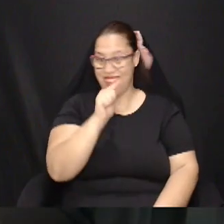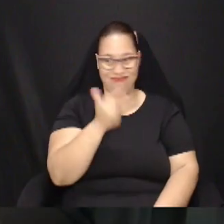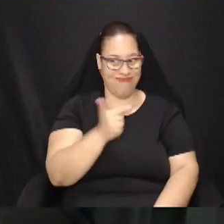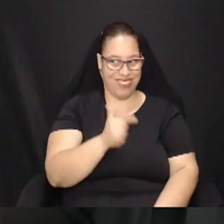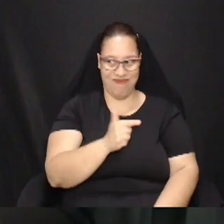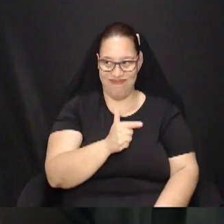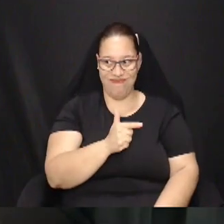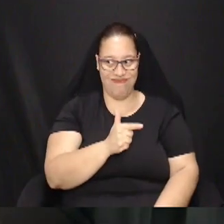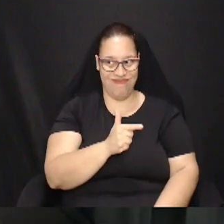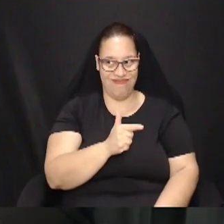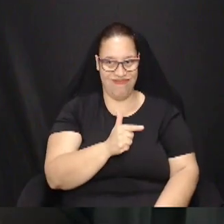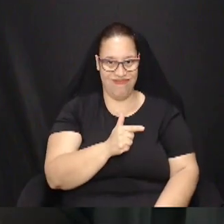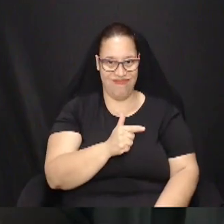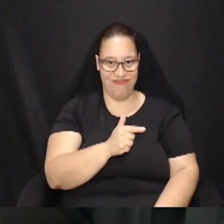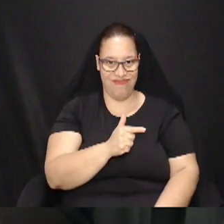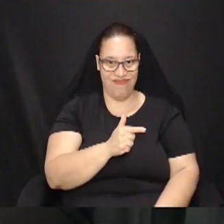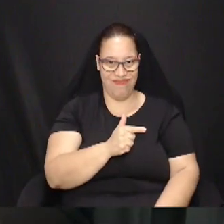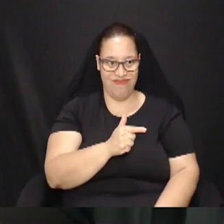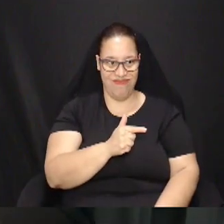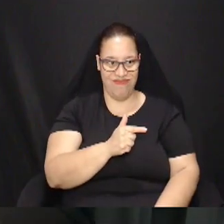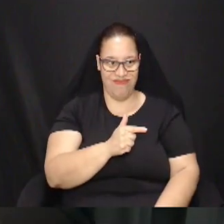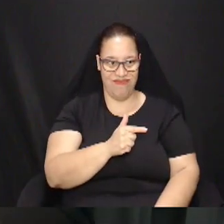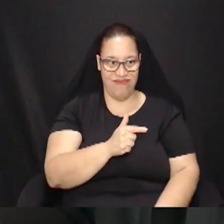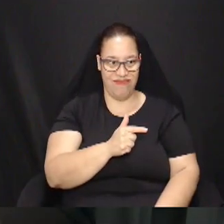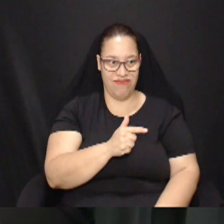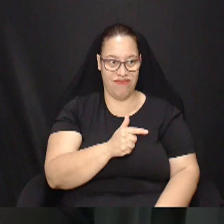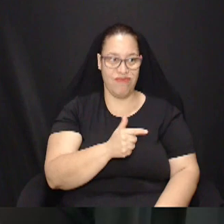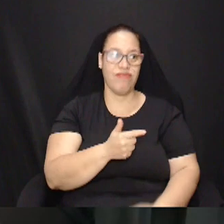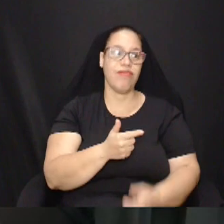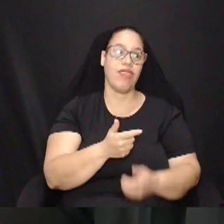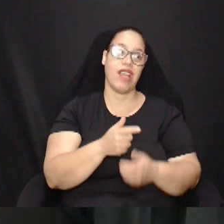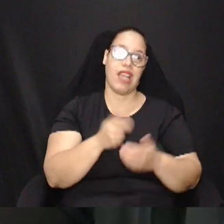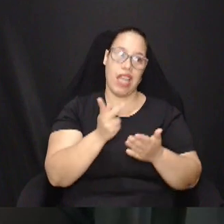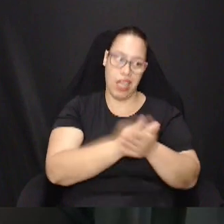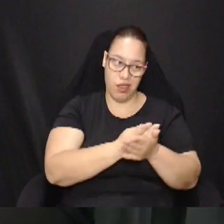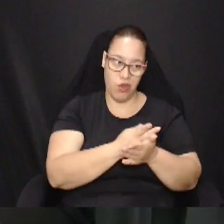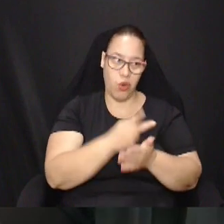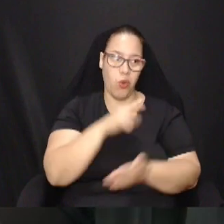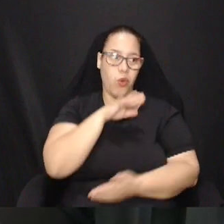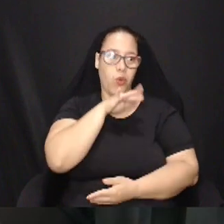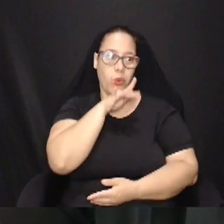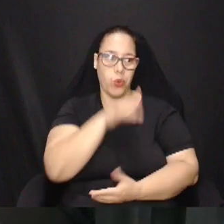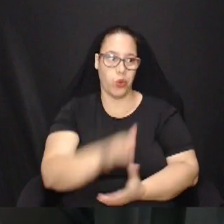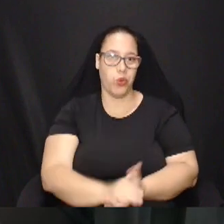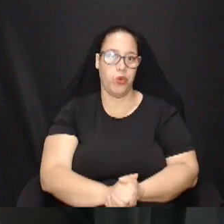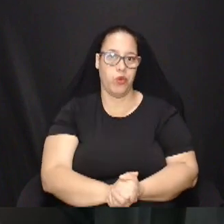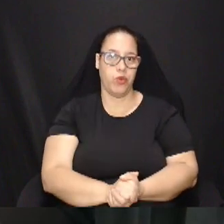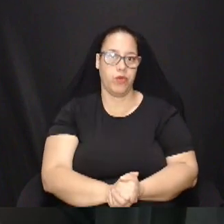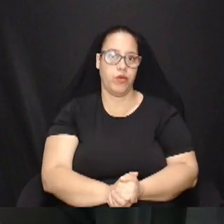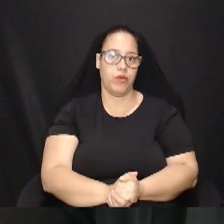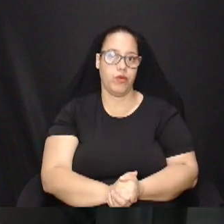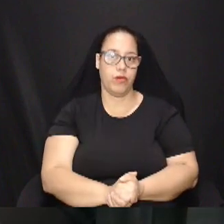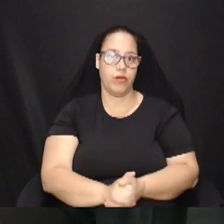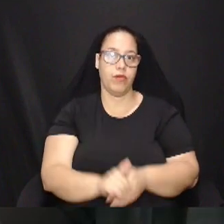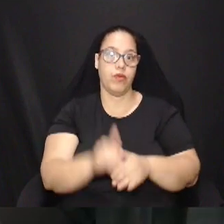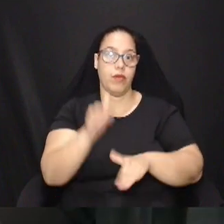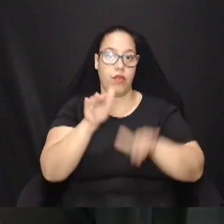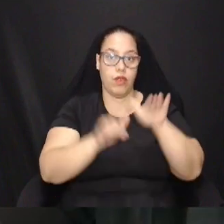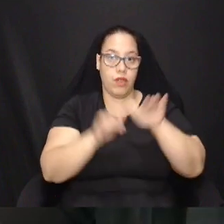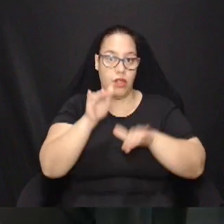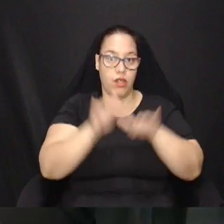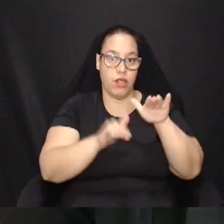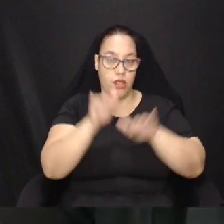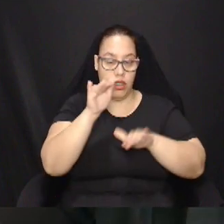que deve ter muito aborto clandestino. Sim. Sim. Porque senão não chegaríamos a este paradoxo de